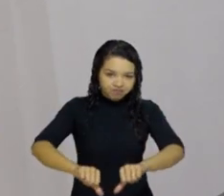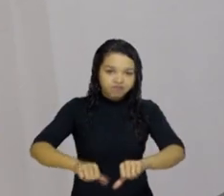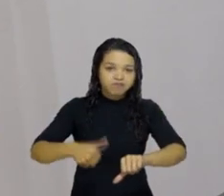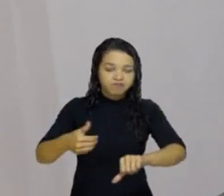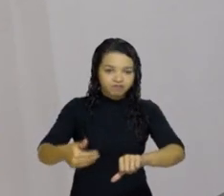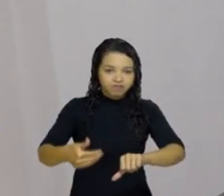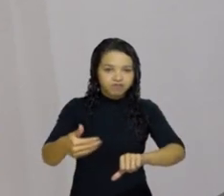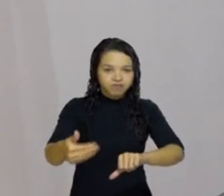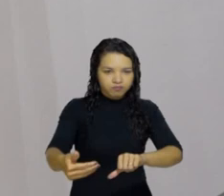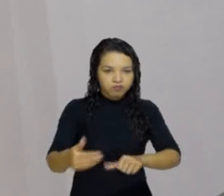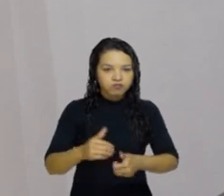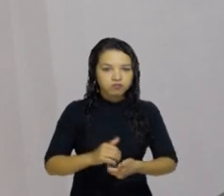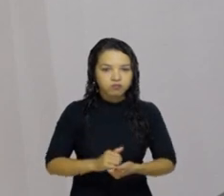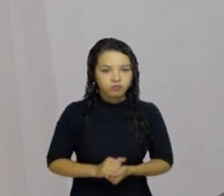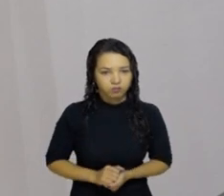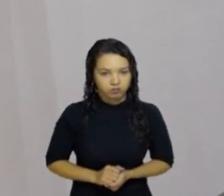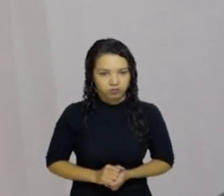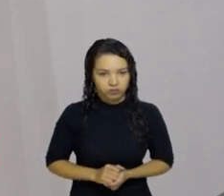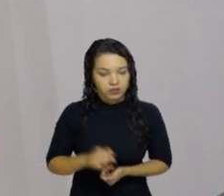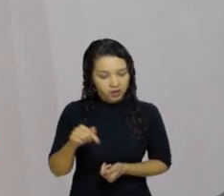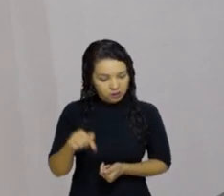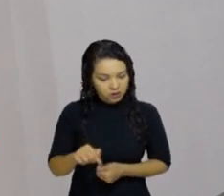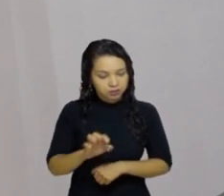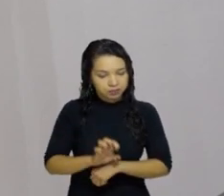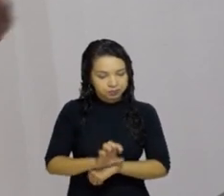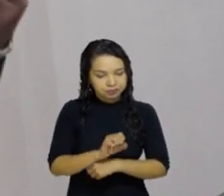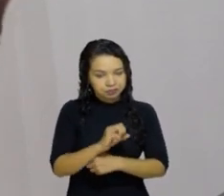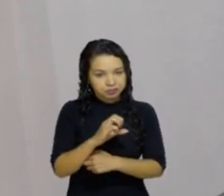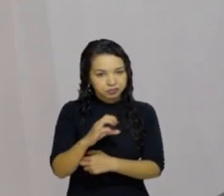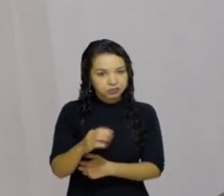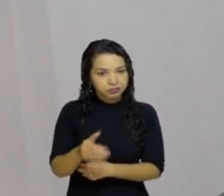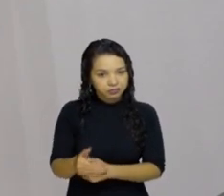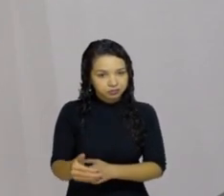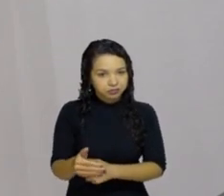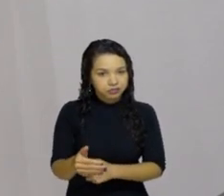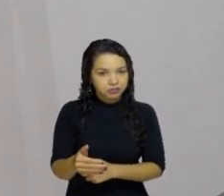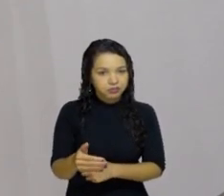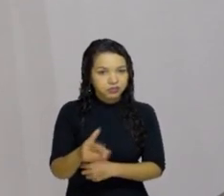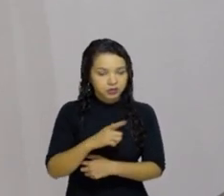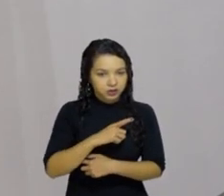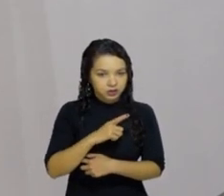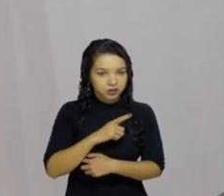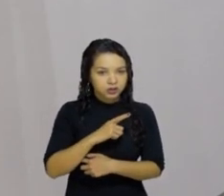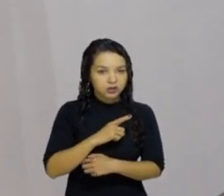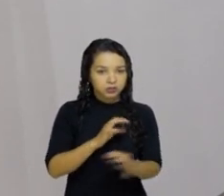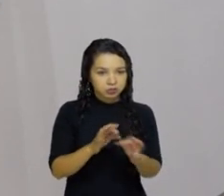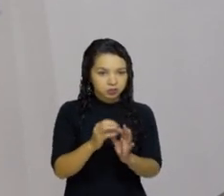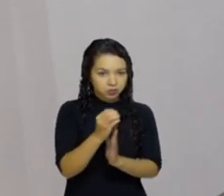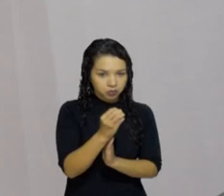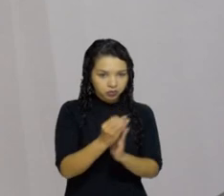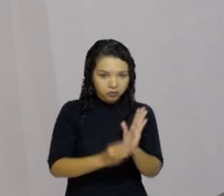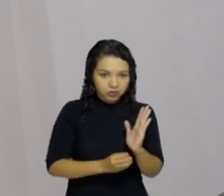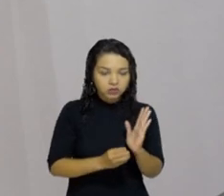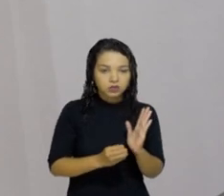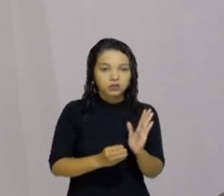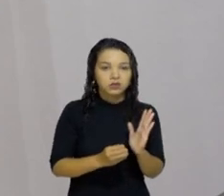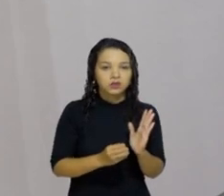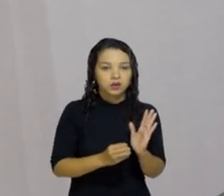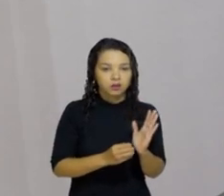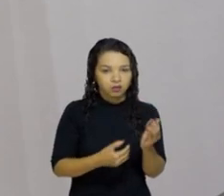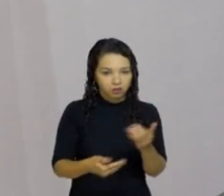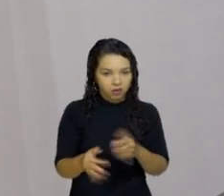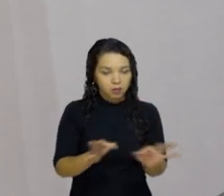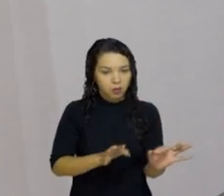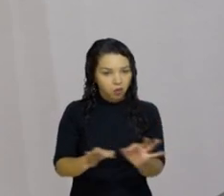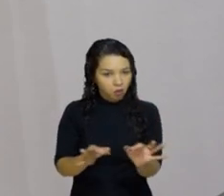nossa situação em Santa Catarina. Está aqui o ofício, vou fazer questão de ir lá, protocolar junto